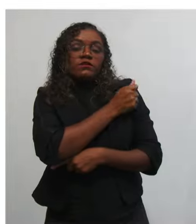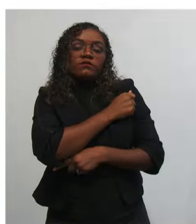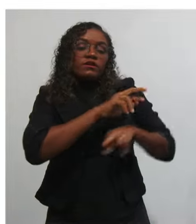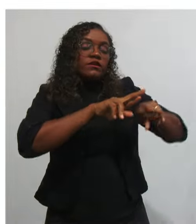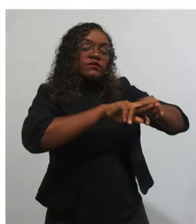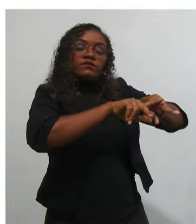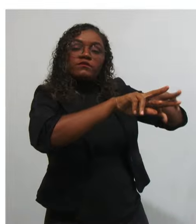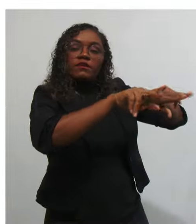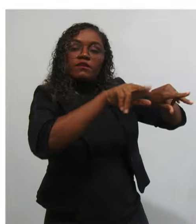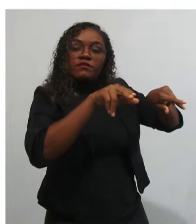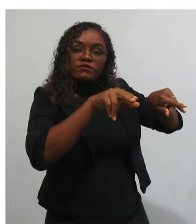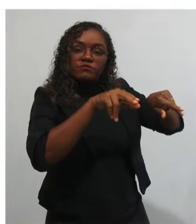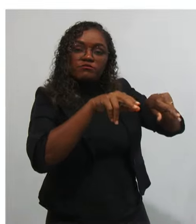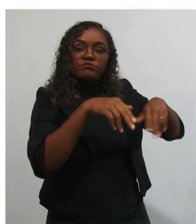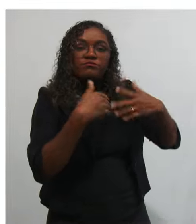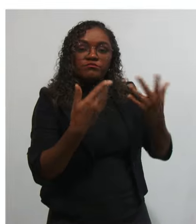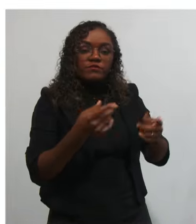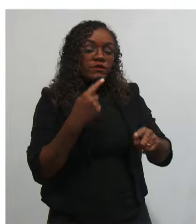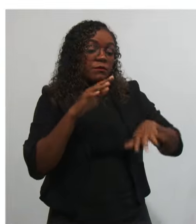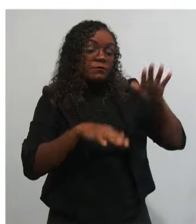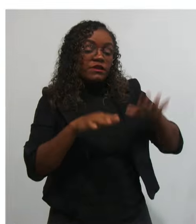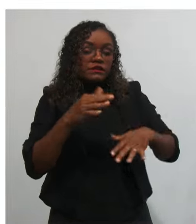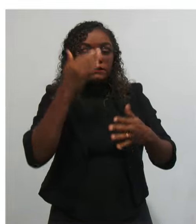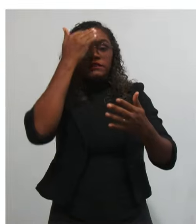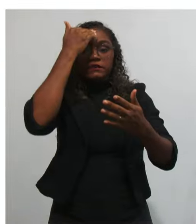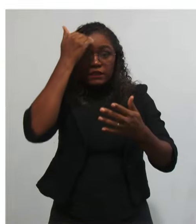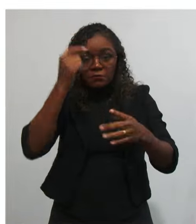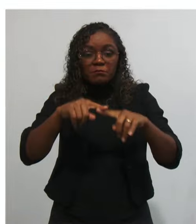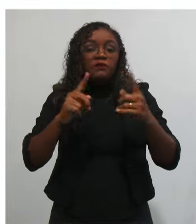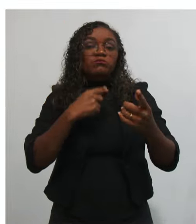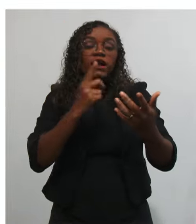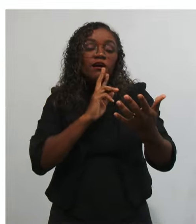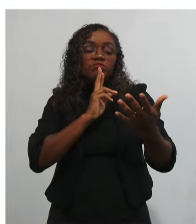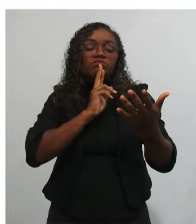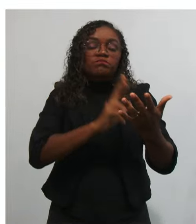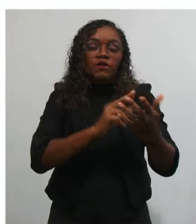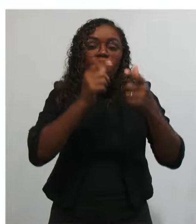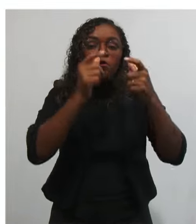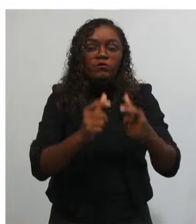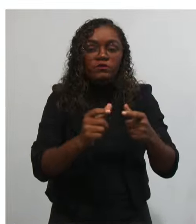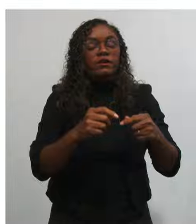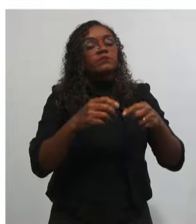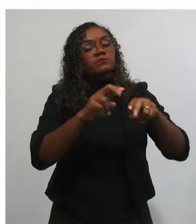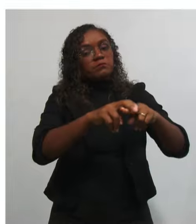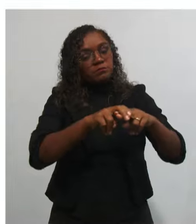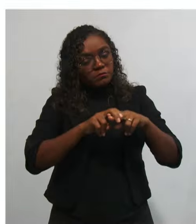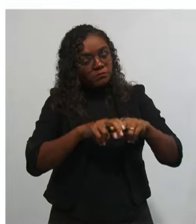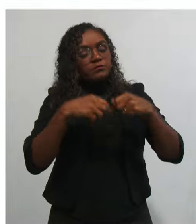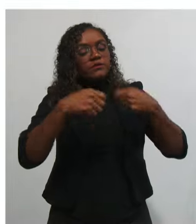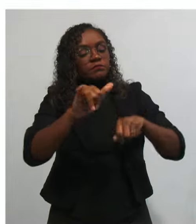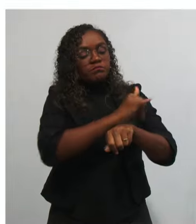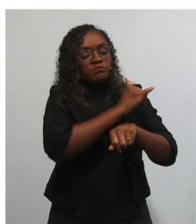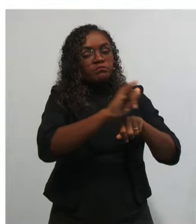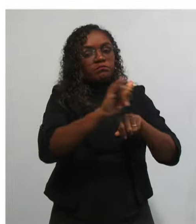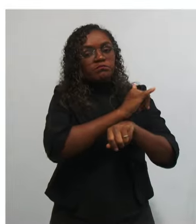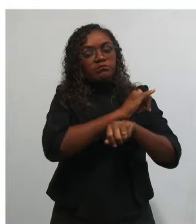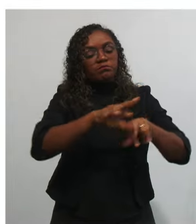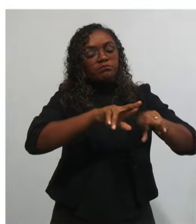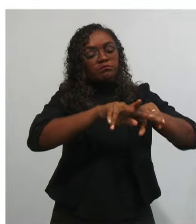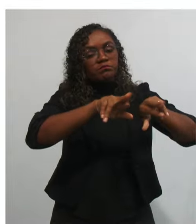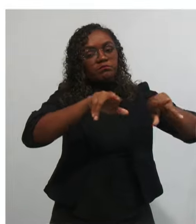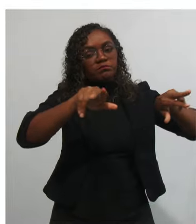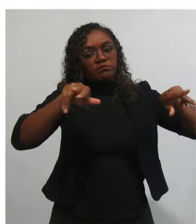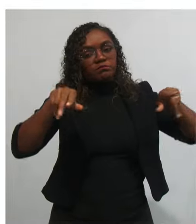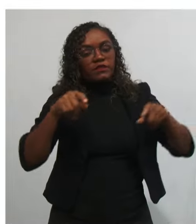sabe mas ele não consegue responder aquele instrumento E aí a gente precisa proporcionar diferentes formas para que ele tanto